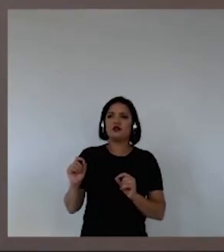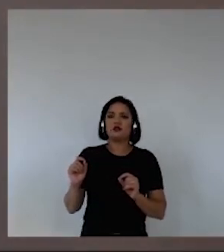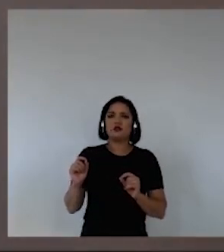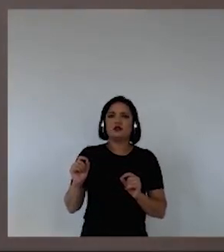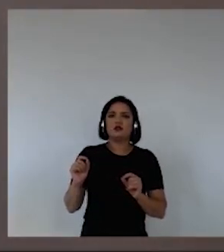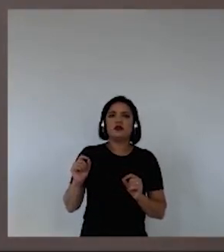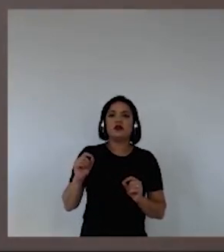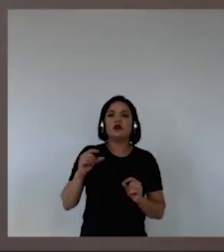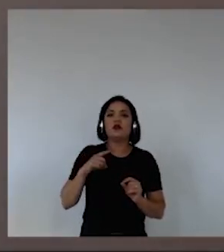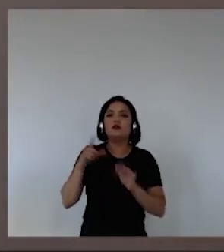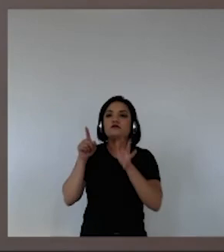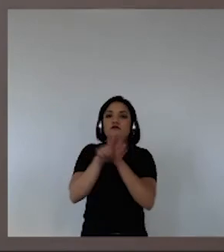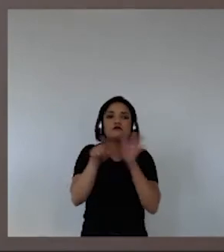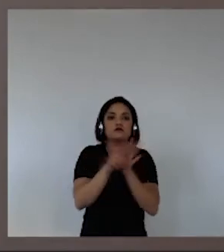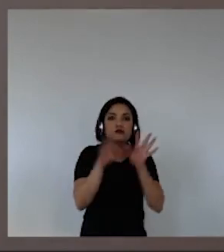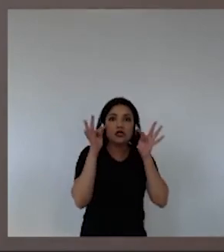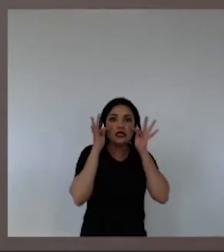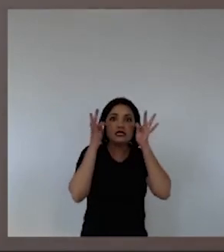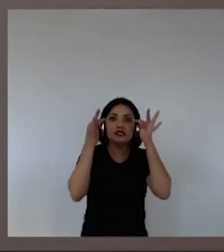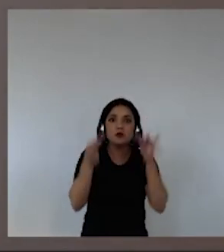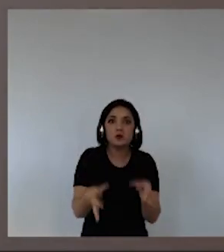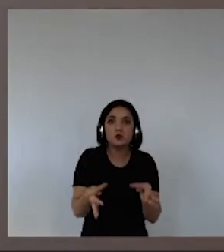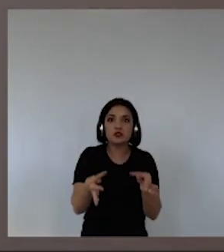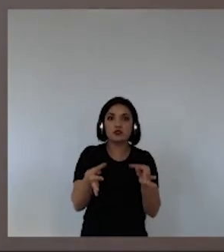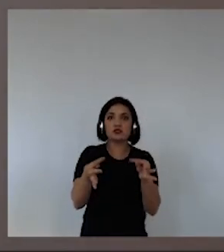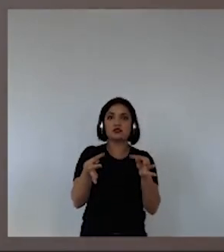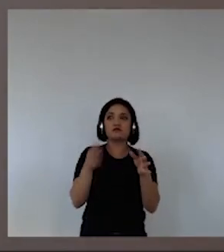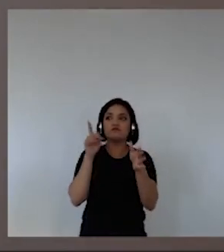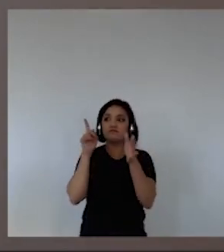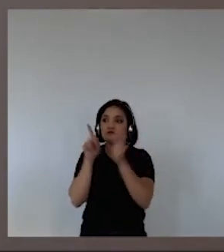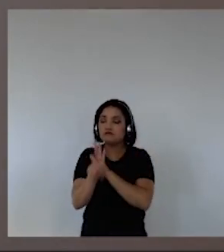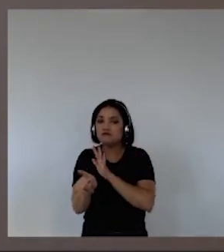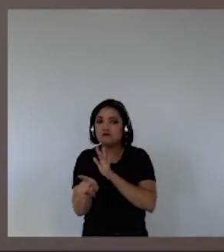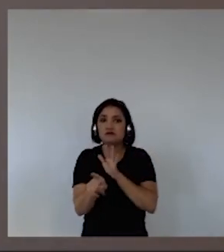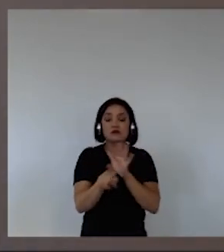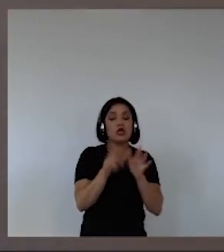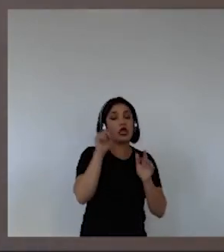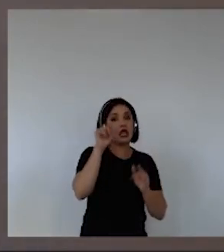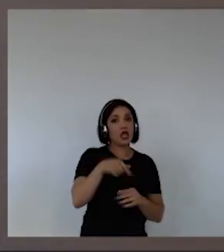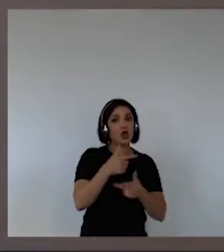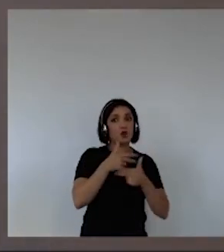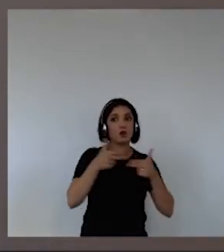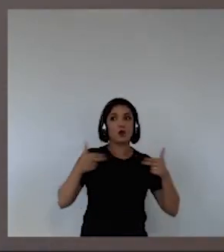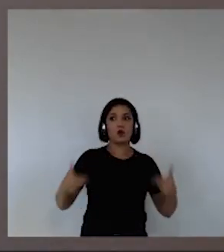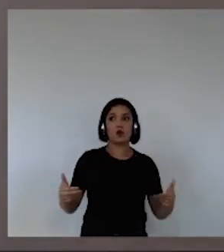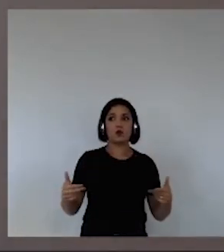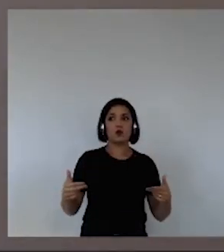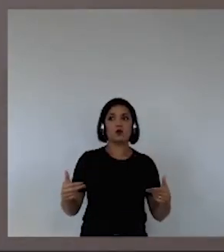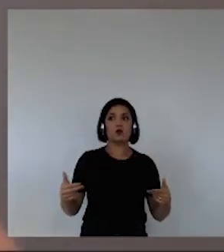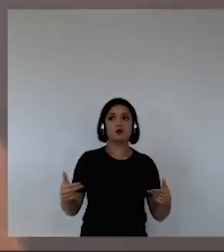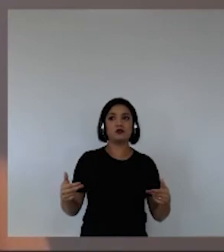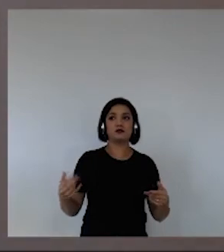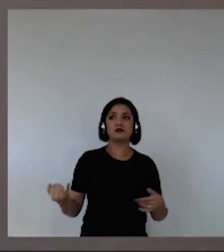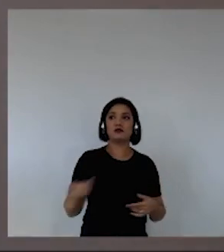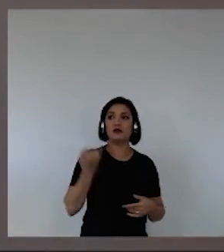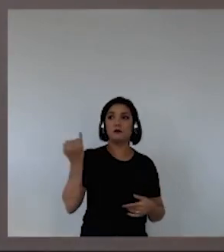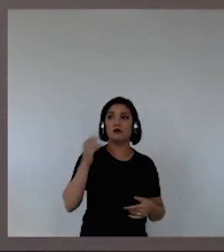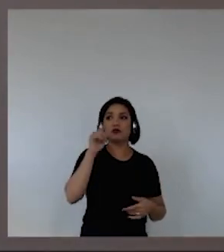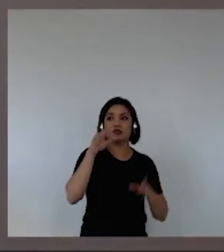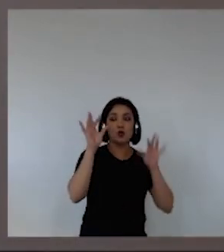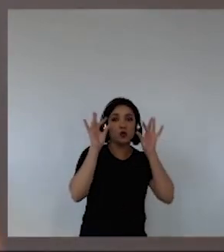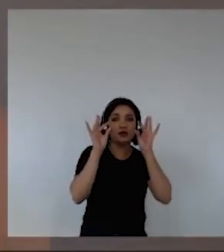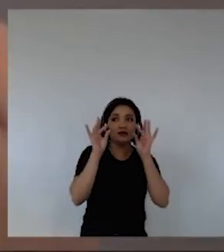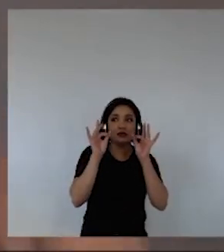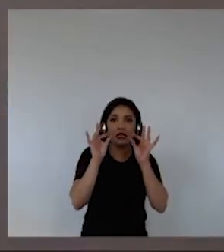inquirição de testemunha, né? A inquirição de testemunha na arbitragem é algo tão detalhado,